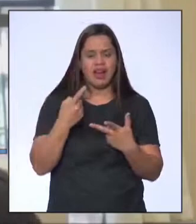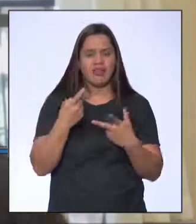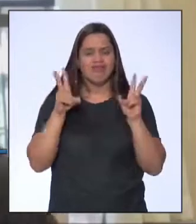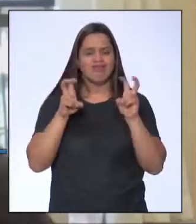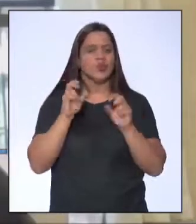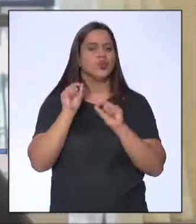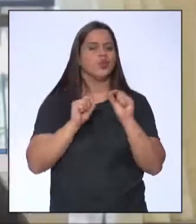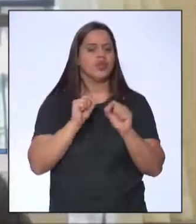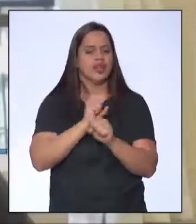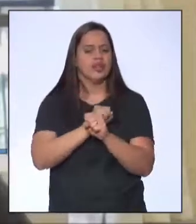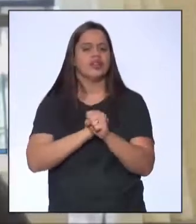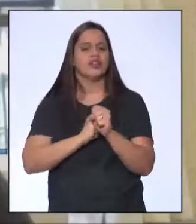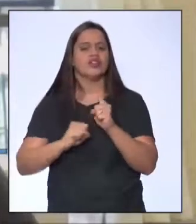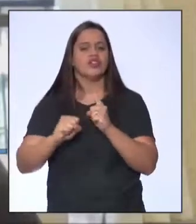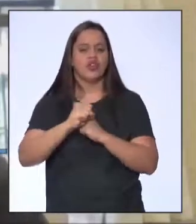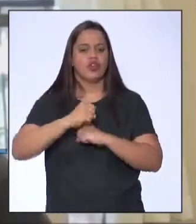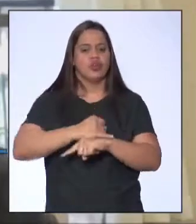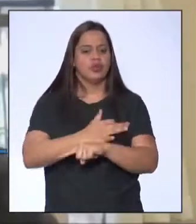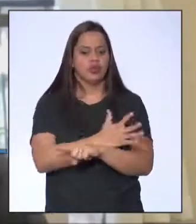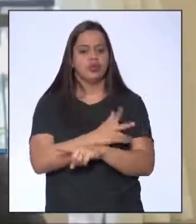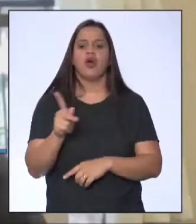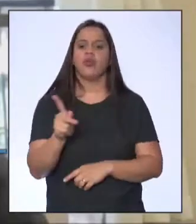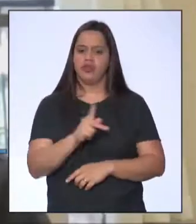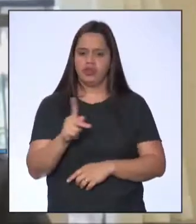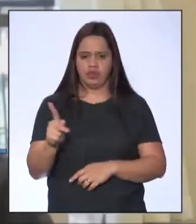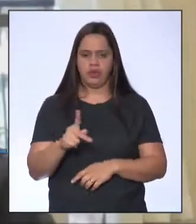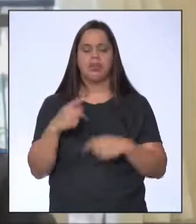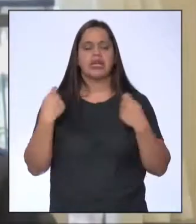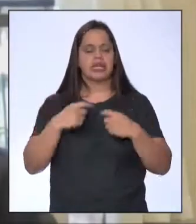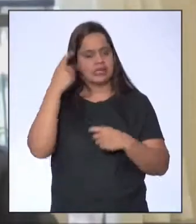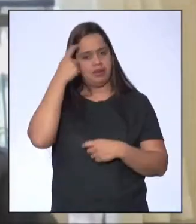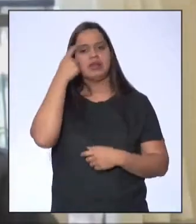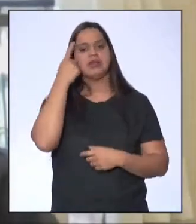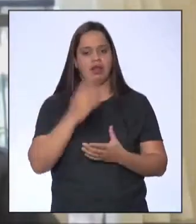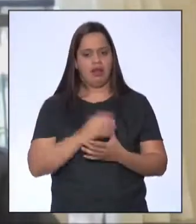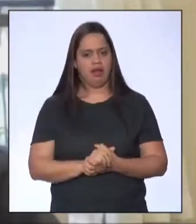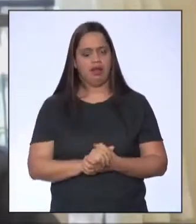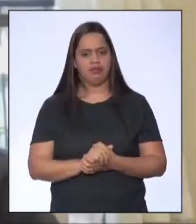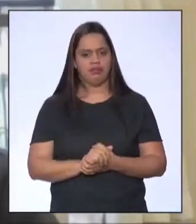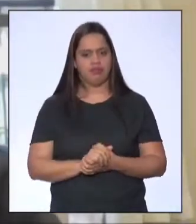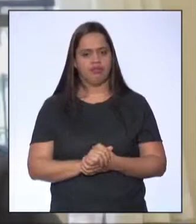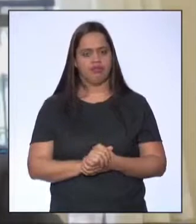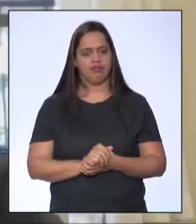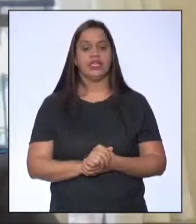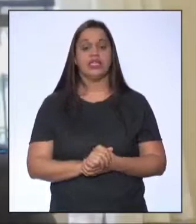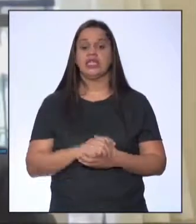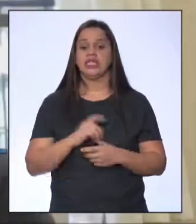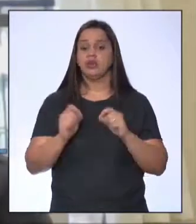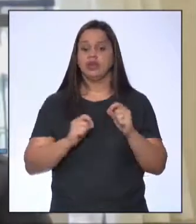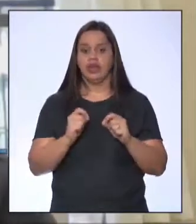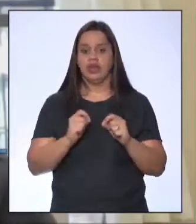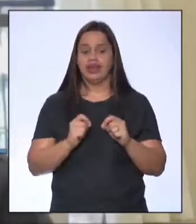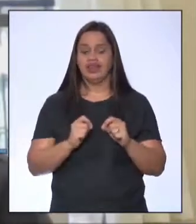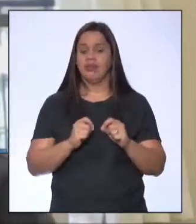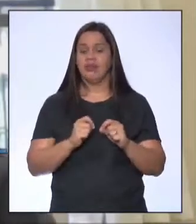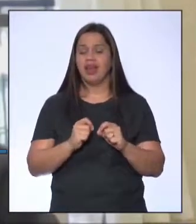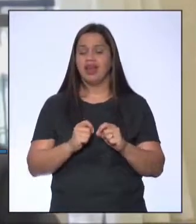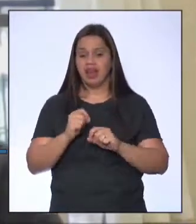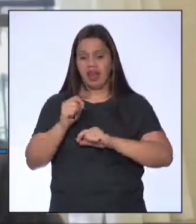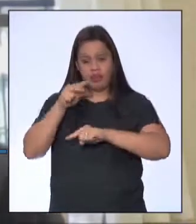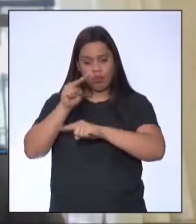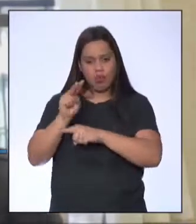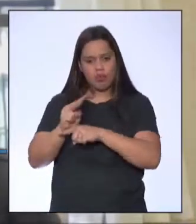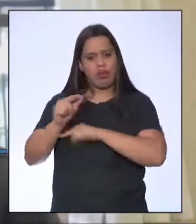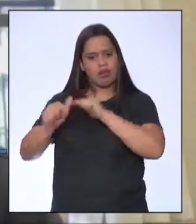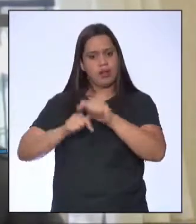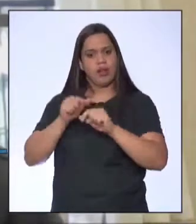socioemocional desses professores. Nós temos que pensar nisso e trabalhar com a parte emocional dos professores, porque